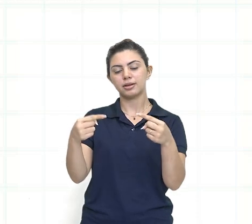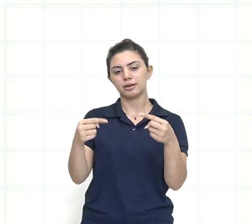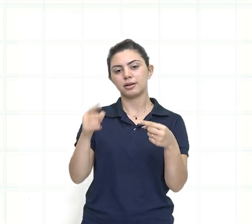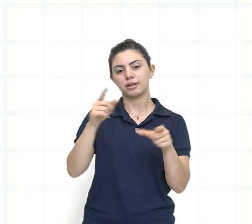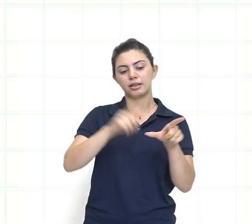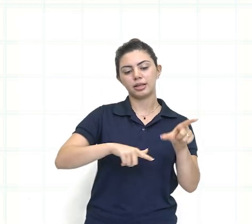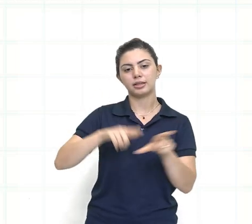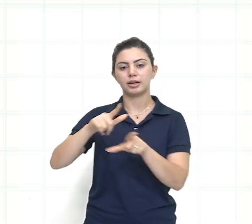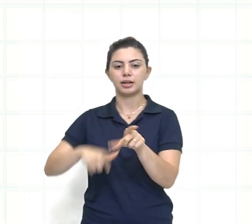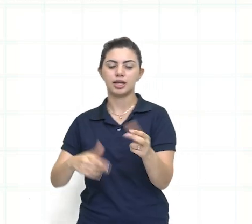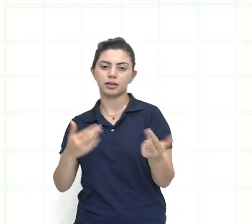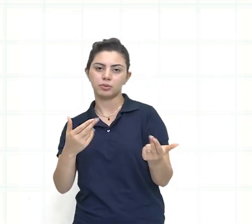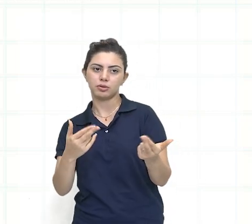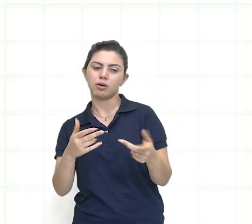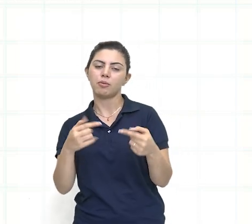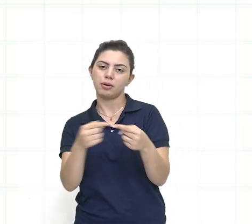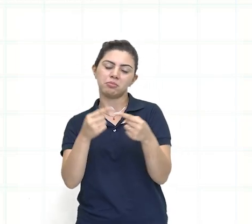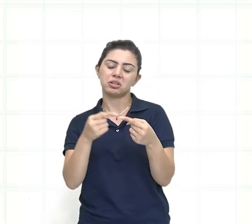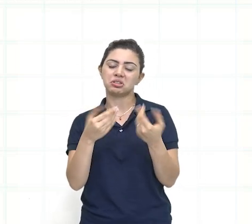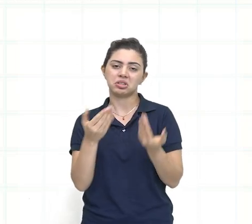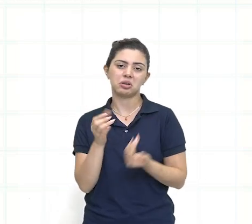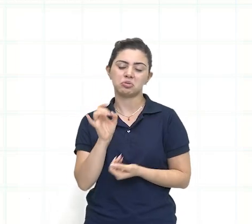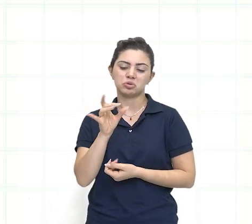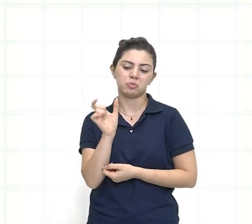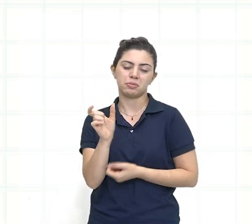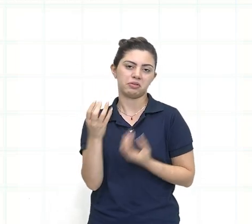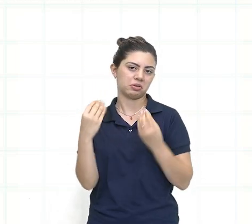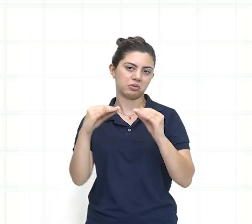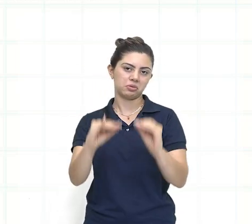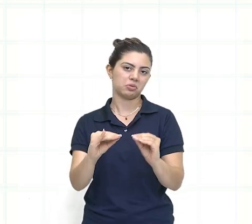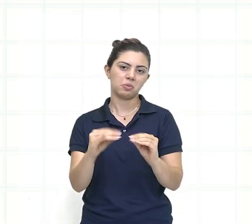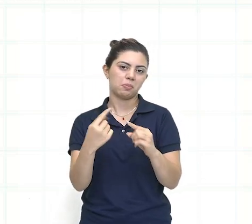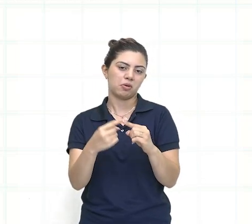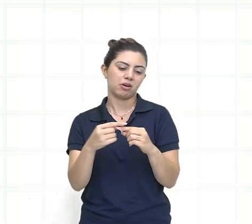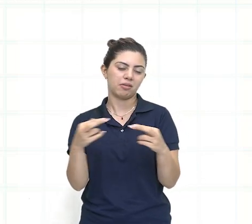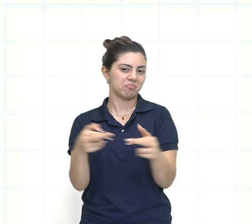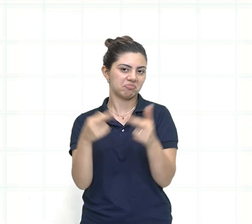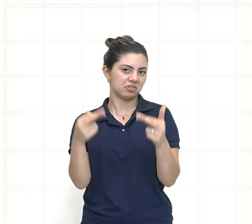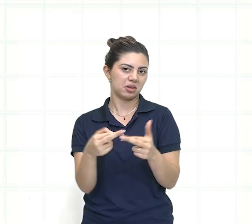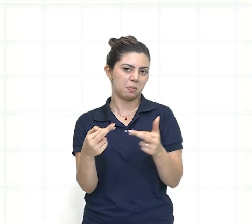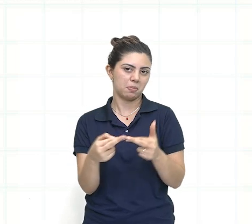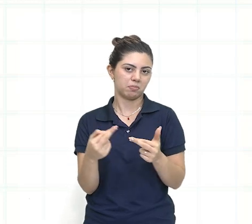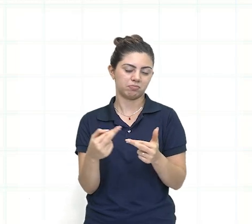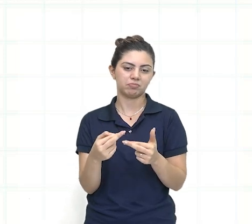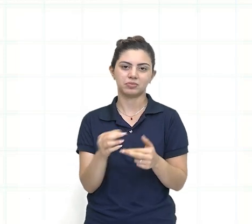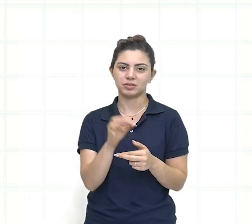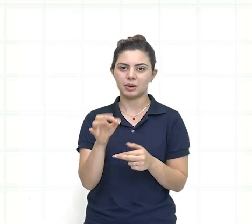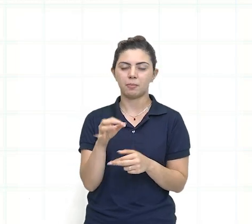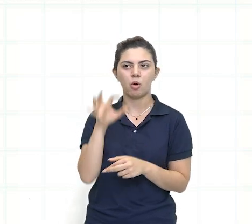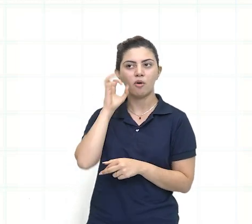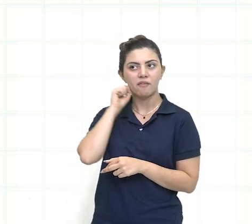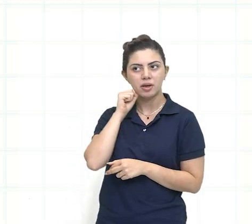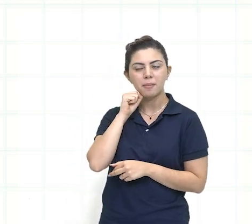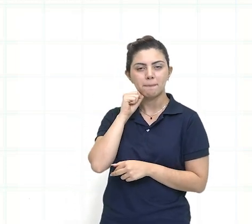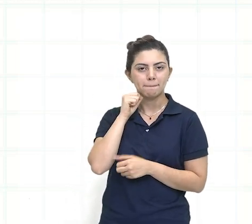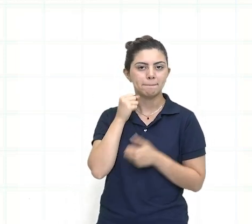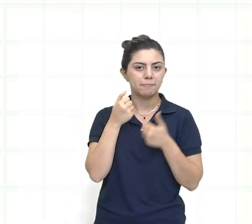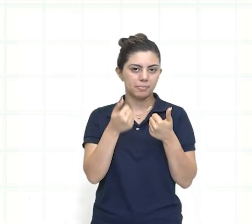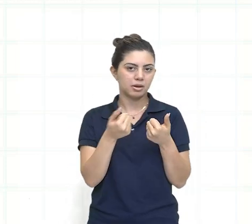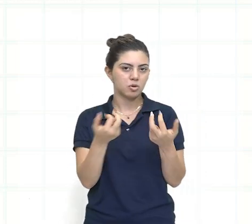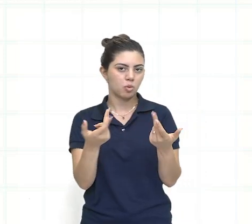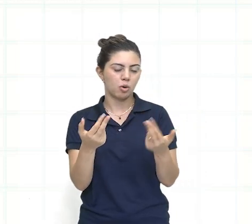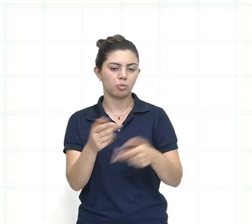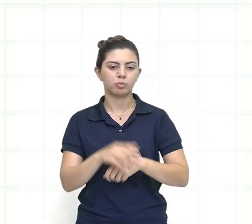letras, né? Que estão se combinando aqui, tá? Para justamente fazer essa sonoridade